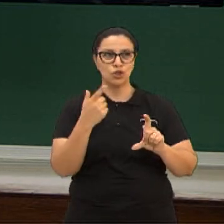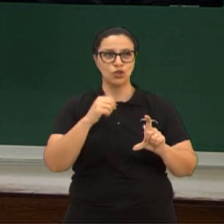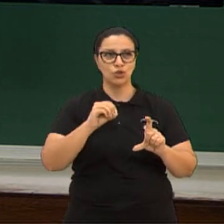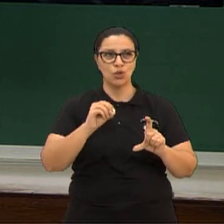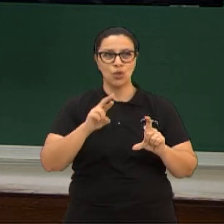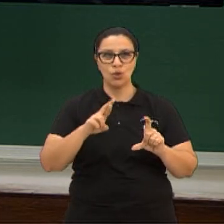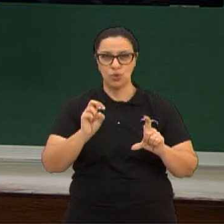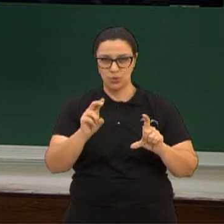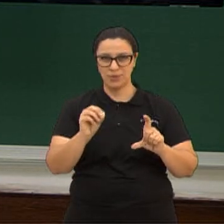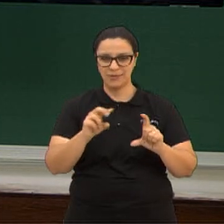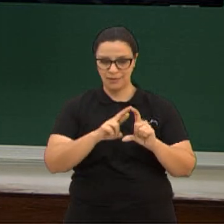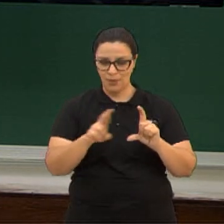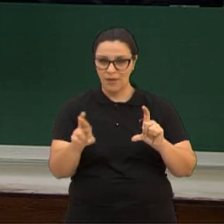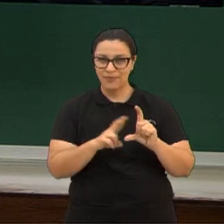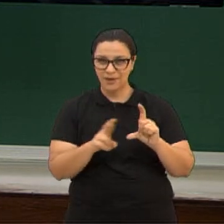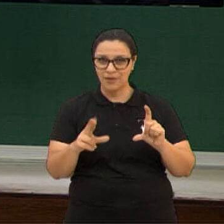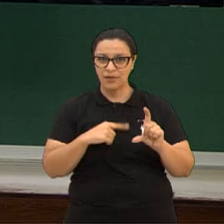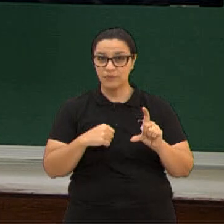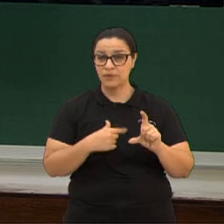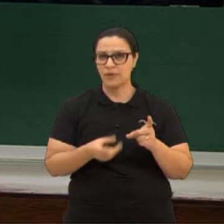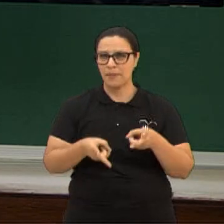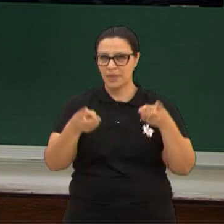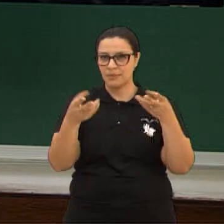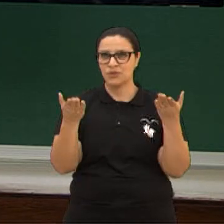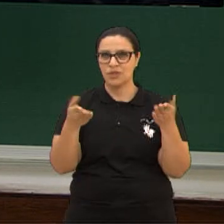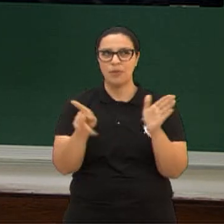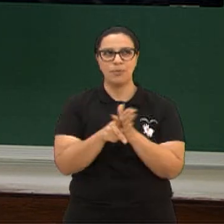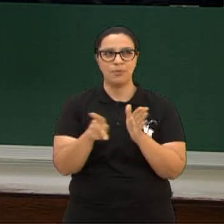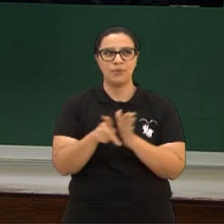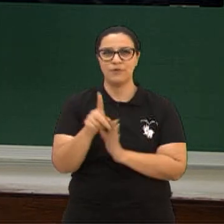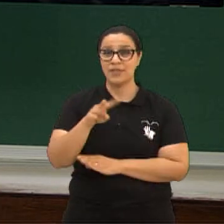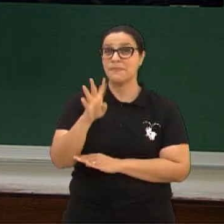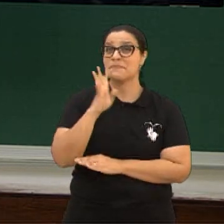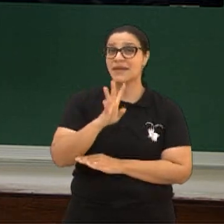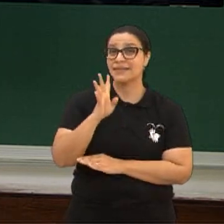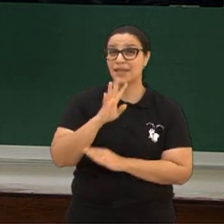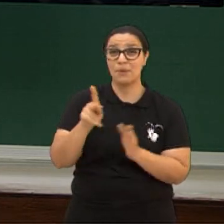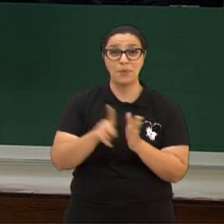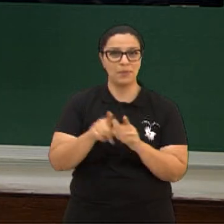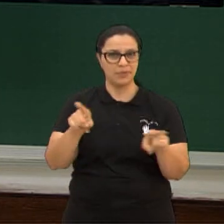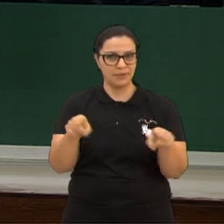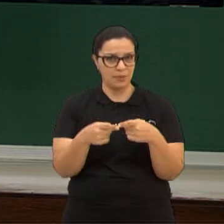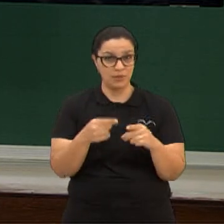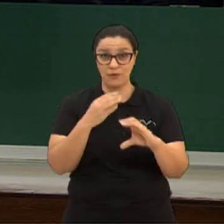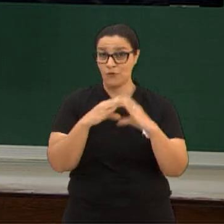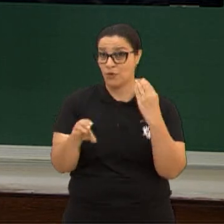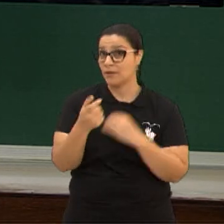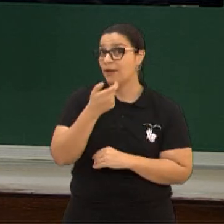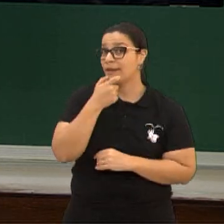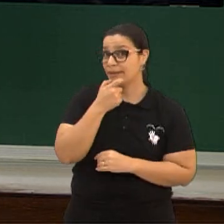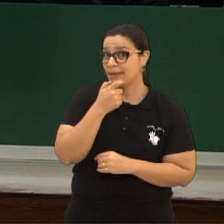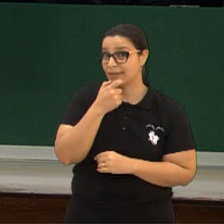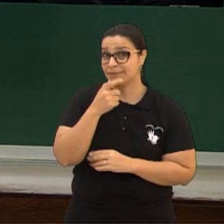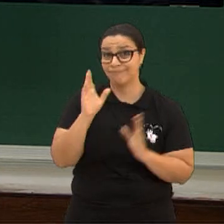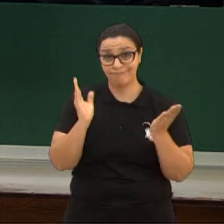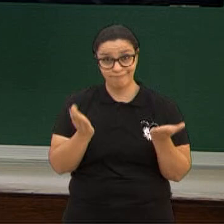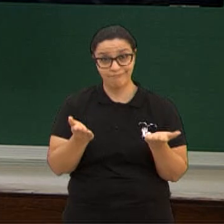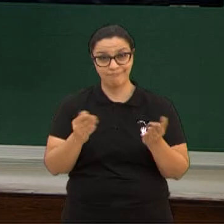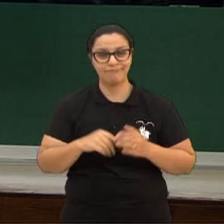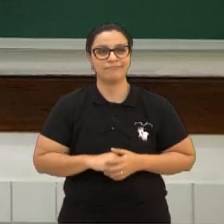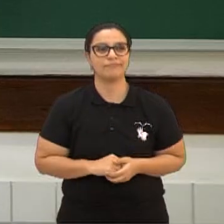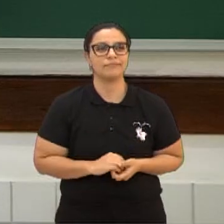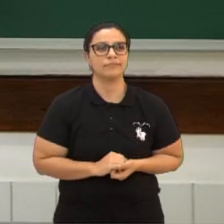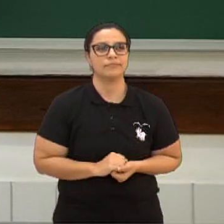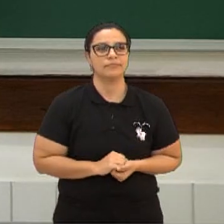tá bom? Para vocês identificarem. E é o refrão mais legal da música. Vamos lá então? Então ela é